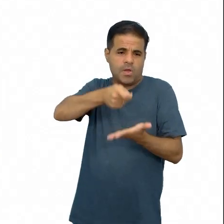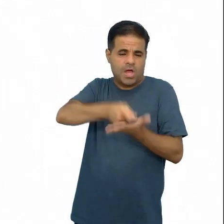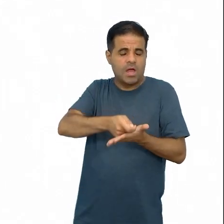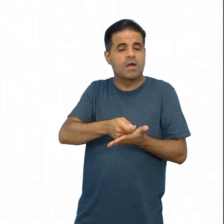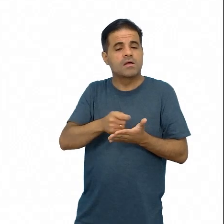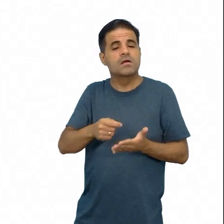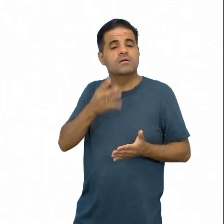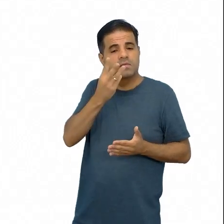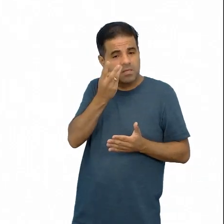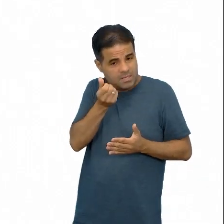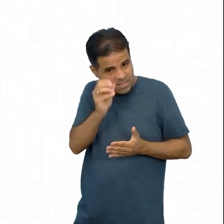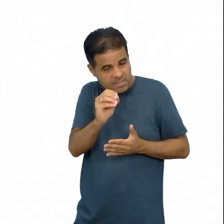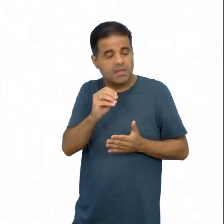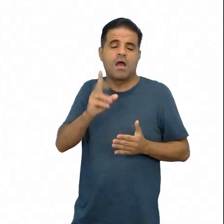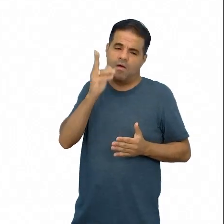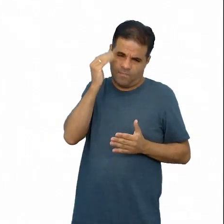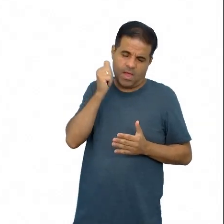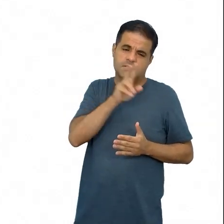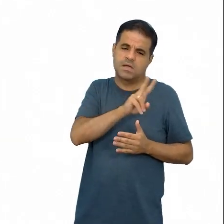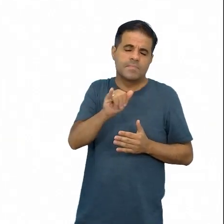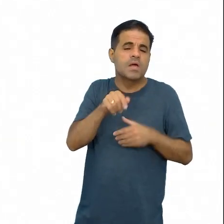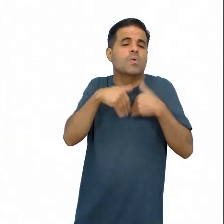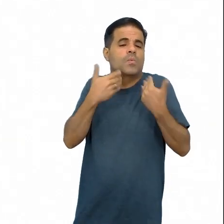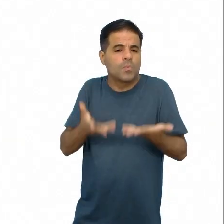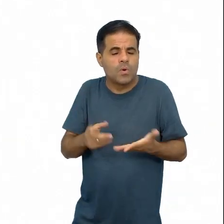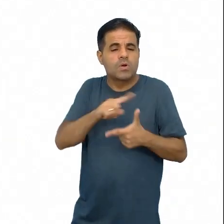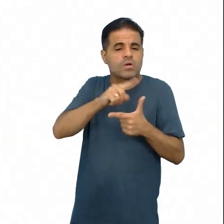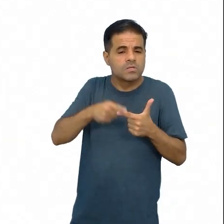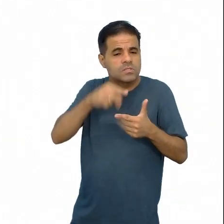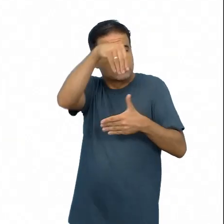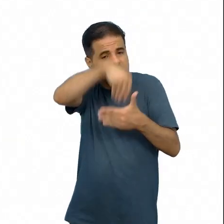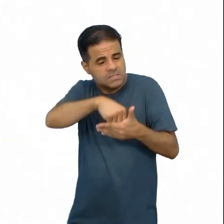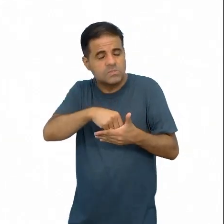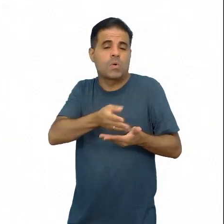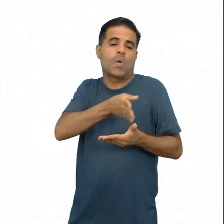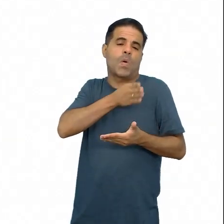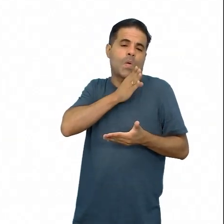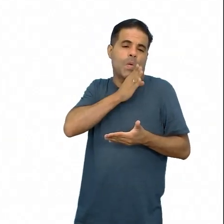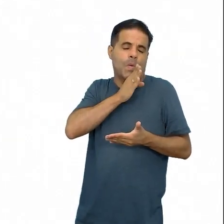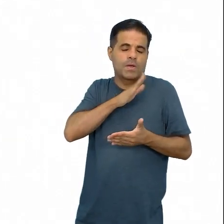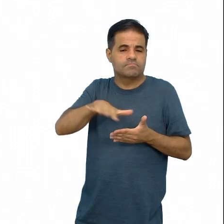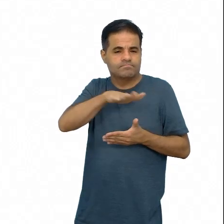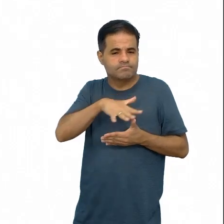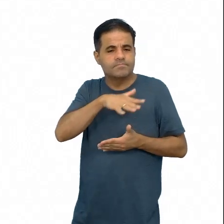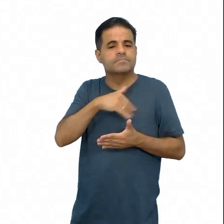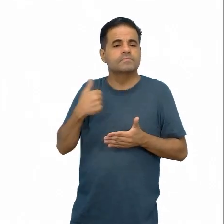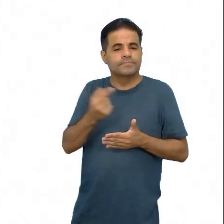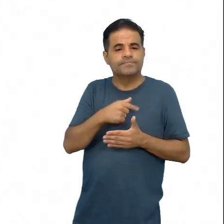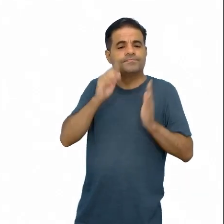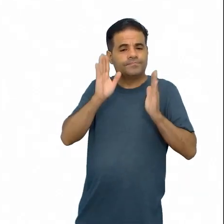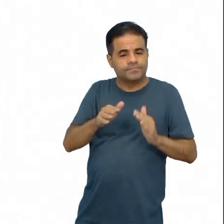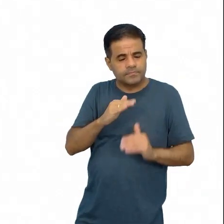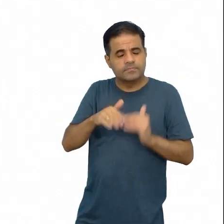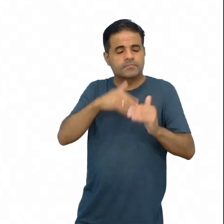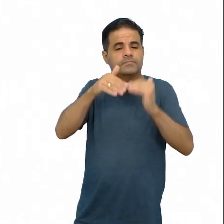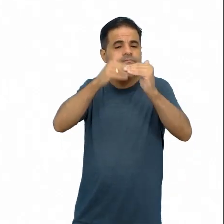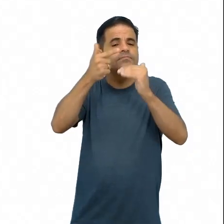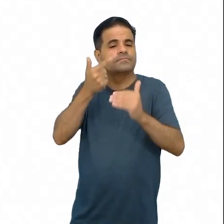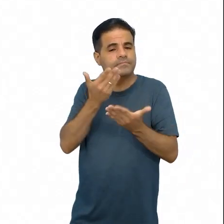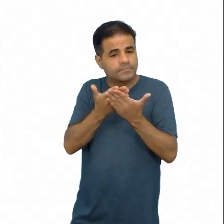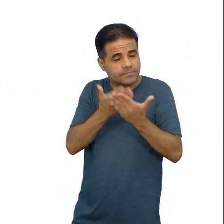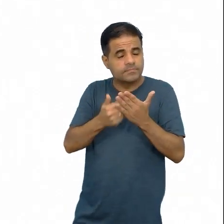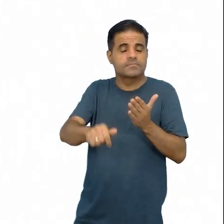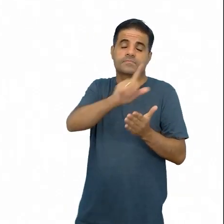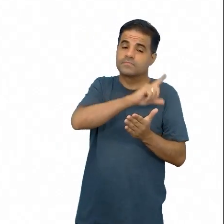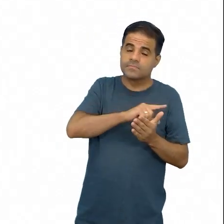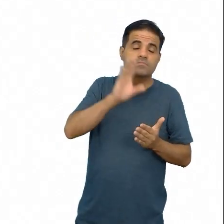dar 360, ele vai saber quantos são os ângulos internos, ele vai conhecer essa parte para nós que já foi desenvolvida em aulas anteriores.